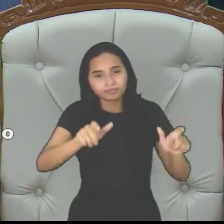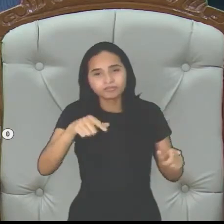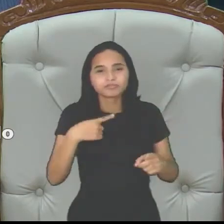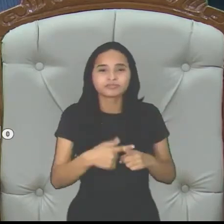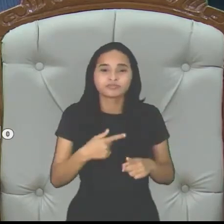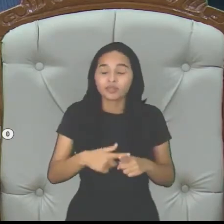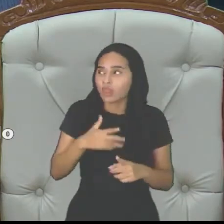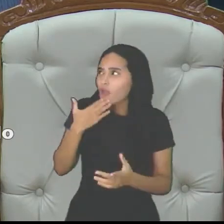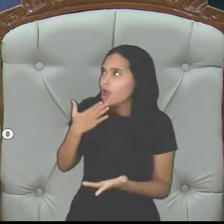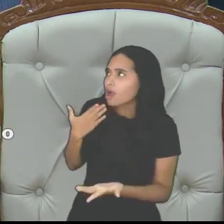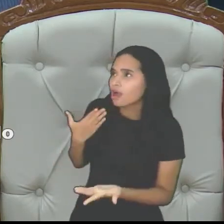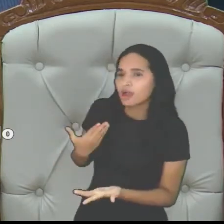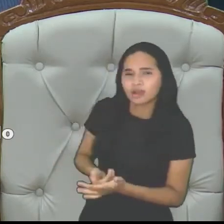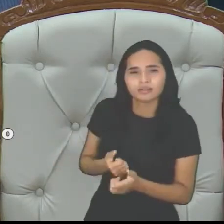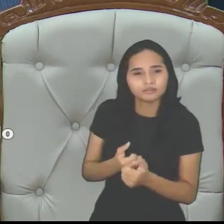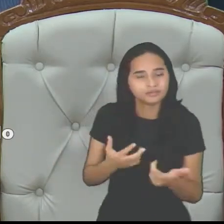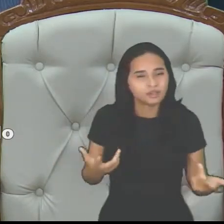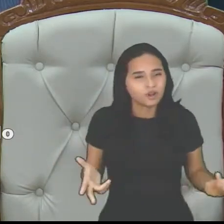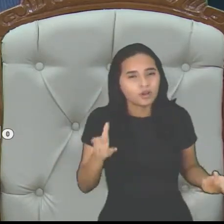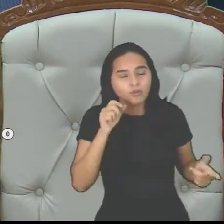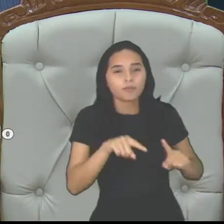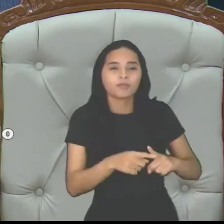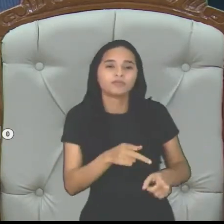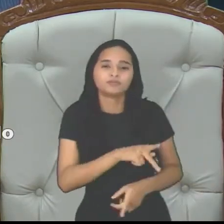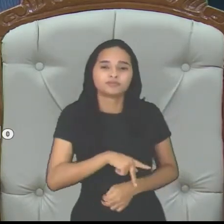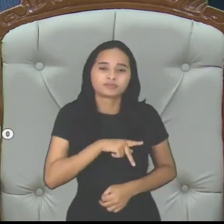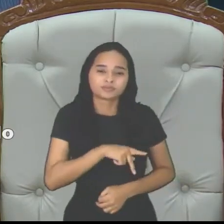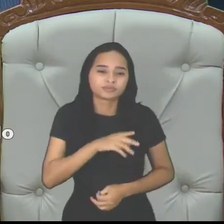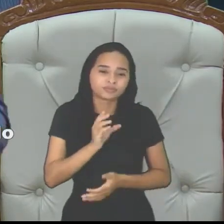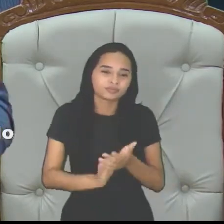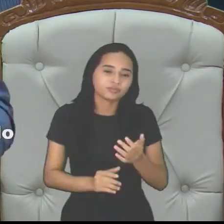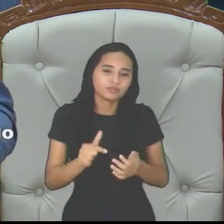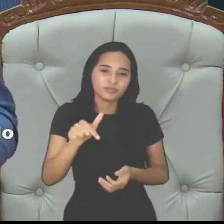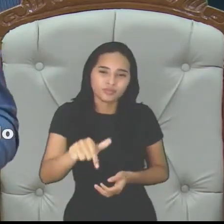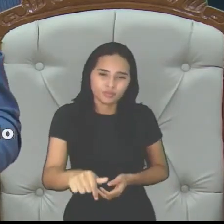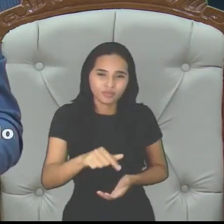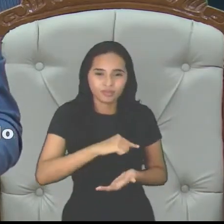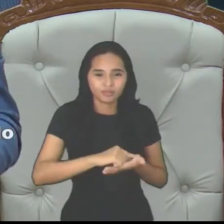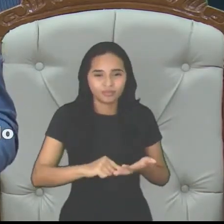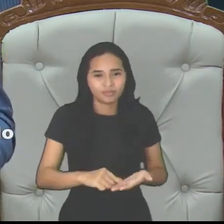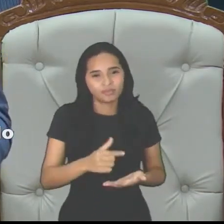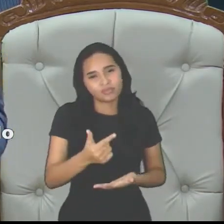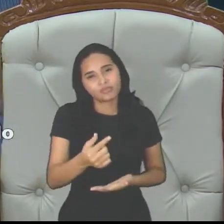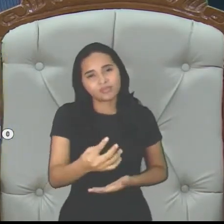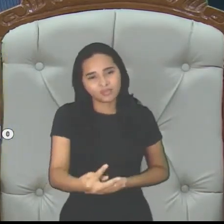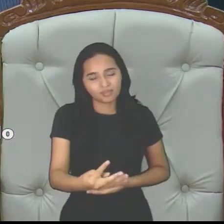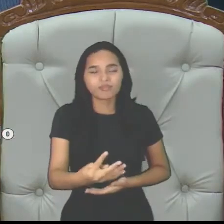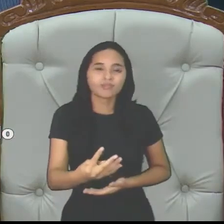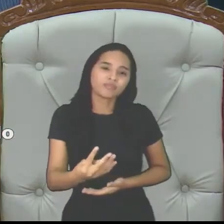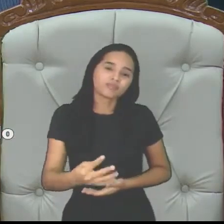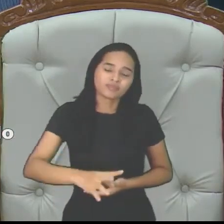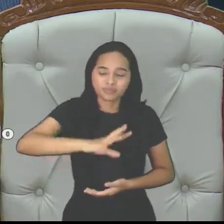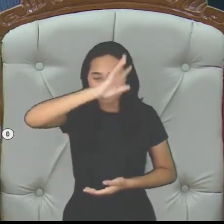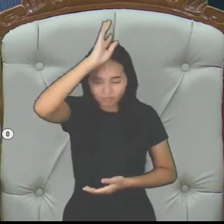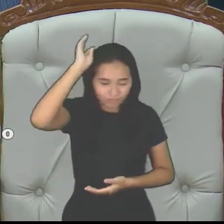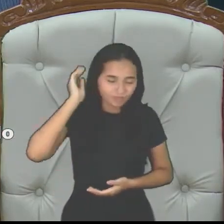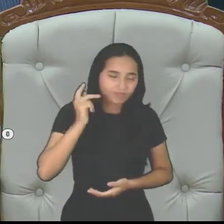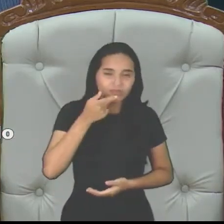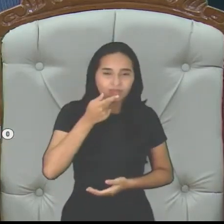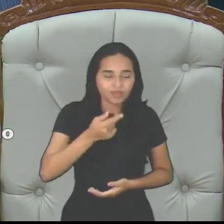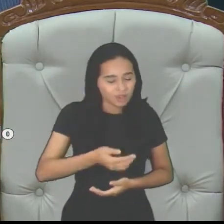ficar boquiabertas com aquilo que ele ouviu. Mas Paulo, no capítulo 7, versículo 24 de Romanos, ele vai